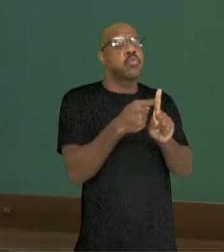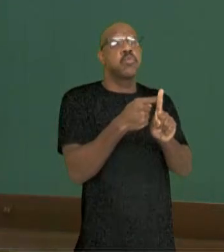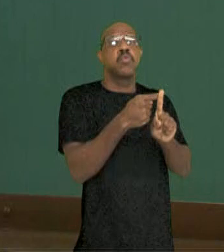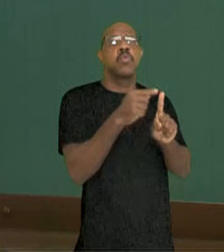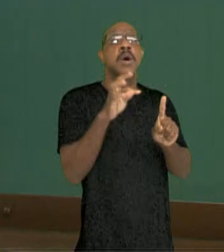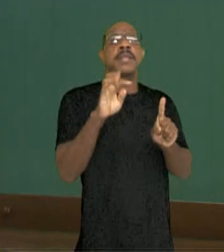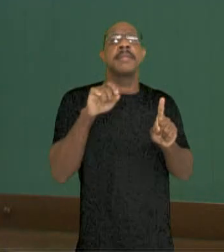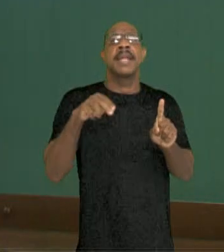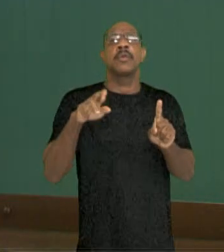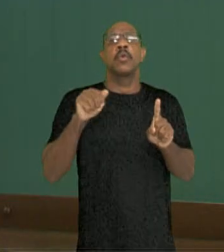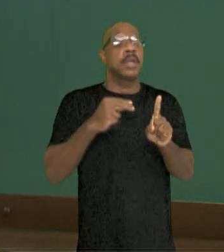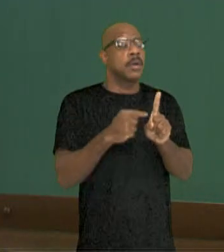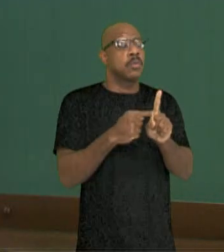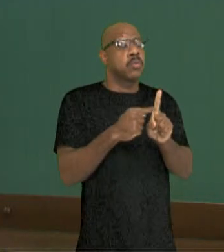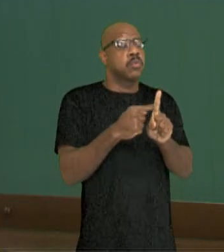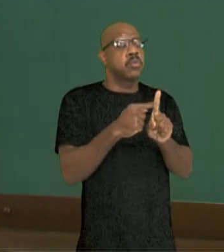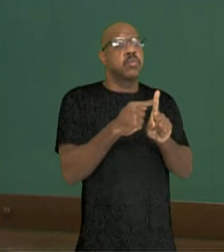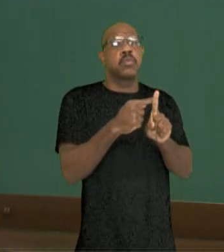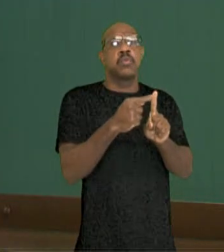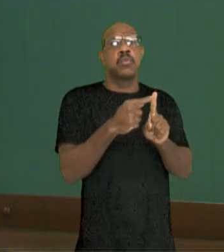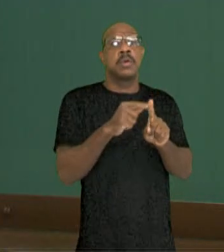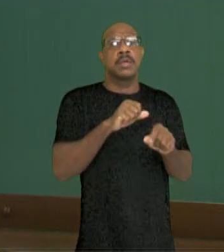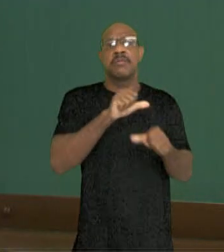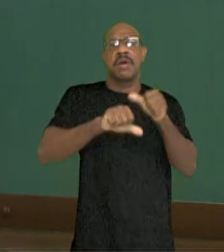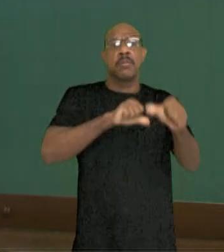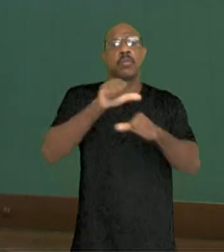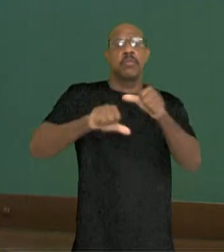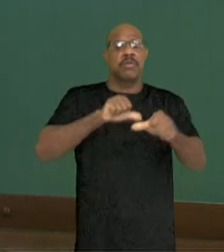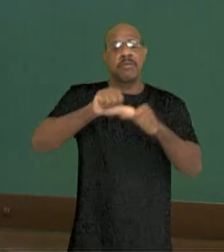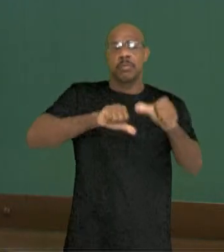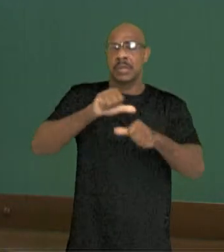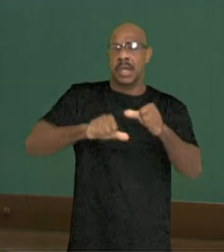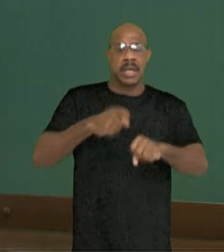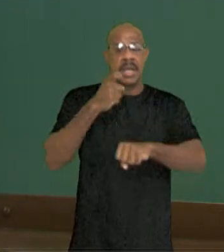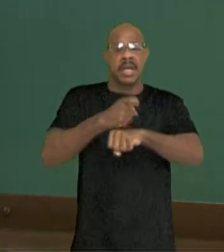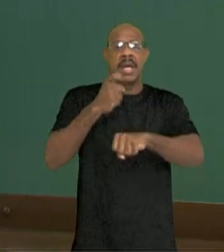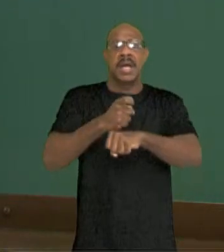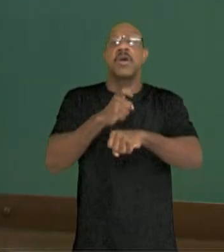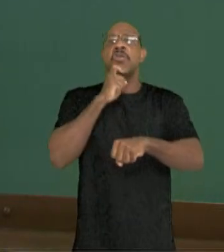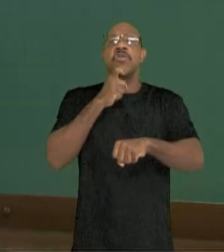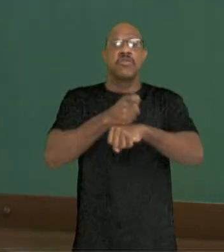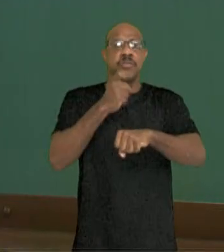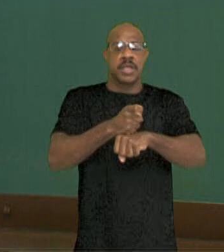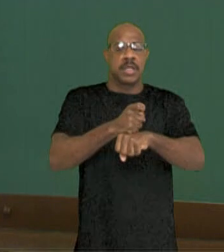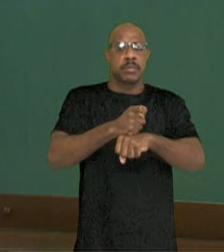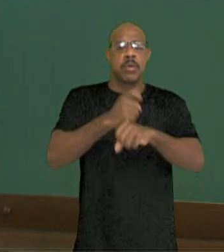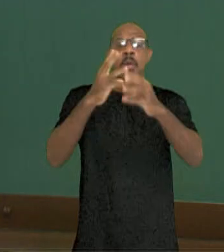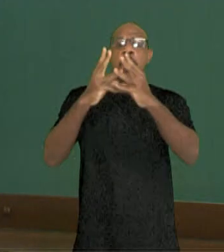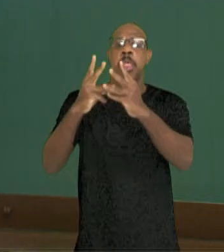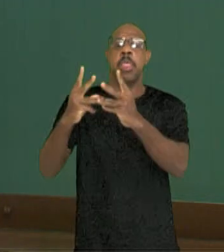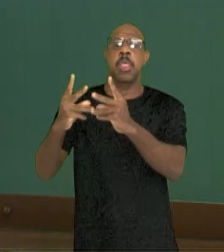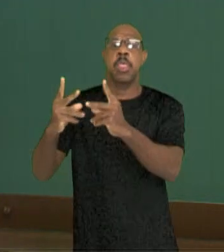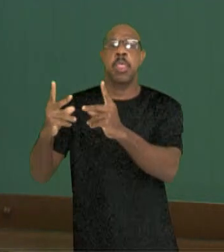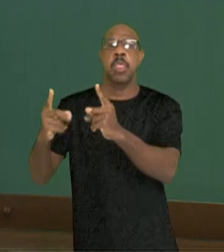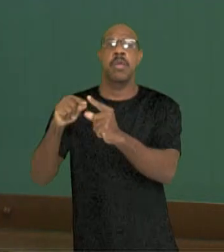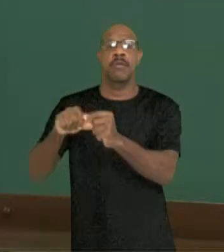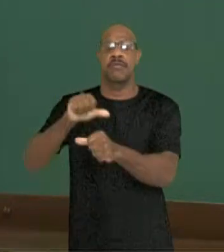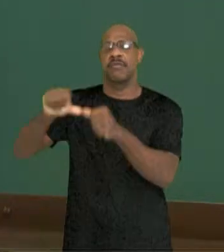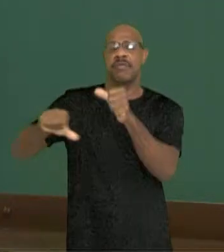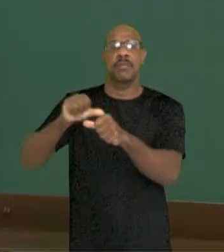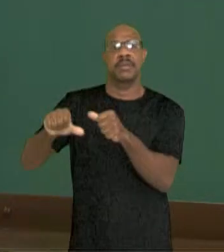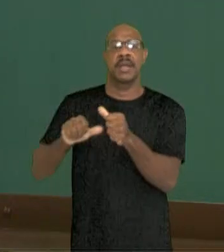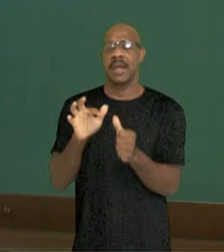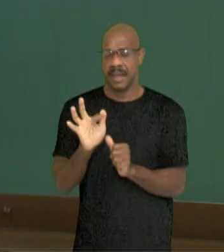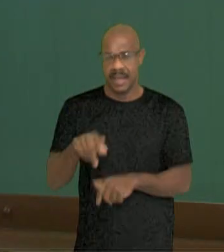em que uma substância vai sair do seu estado sólido para líquido ou líquido para sólido. Ou seja, o ponto